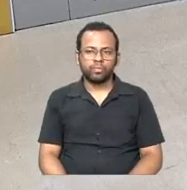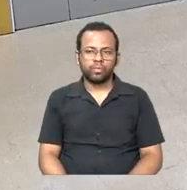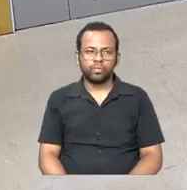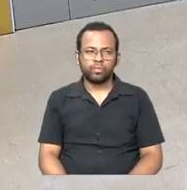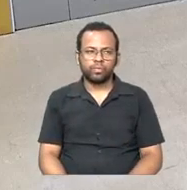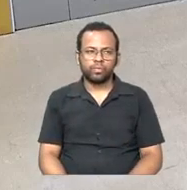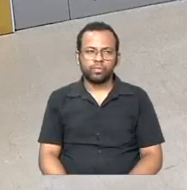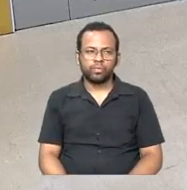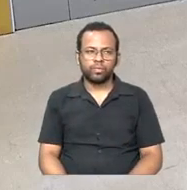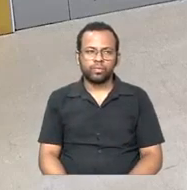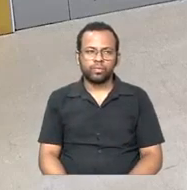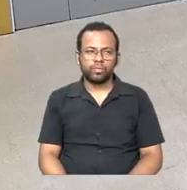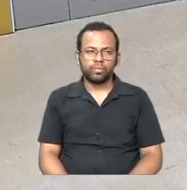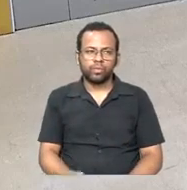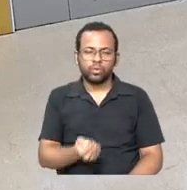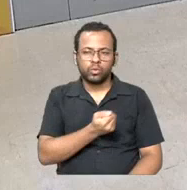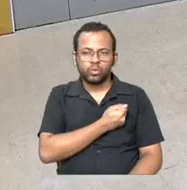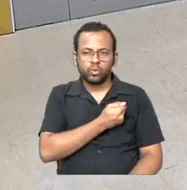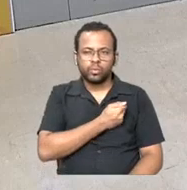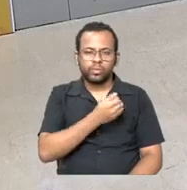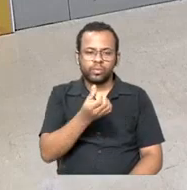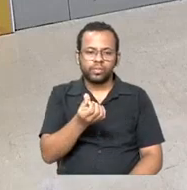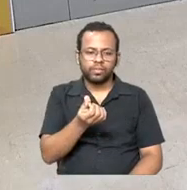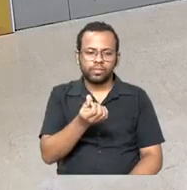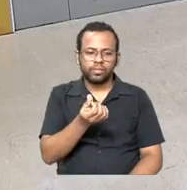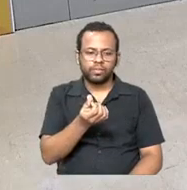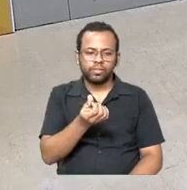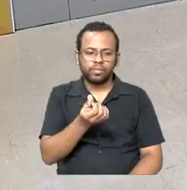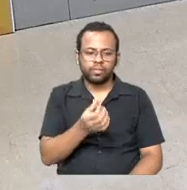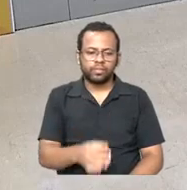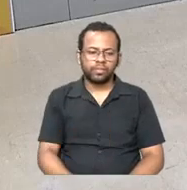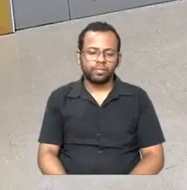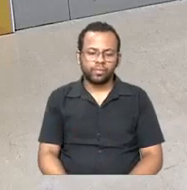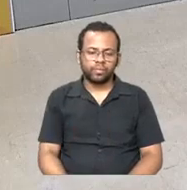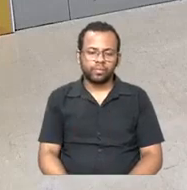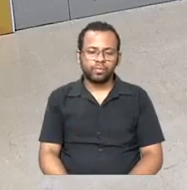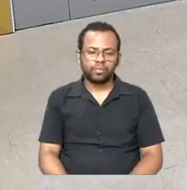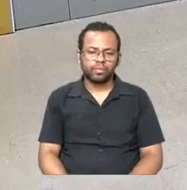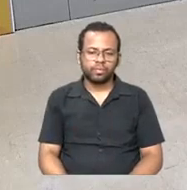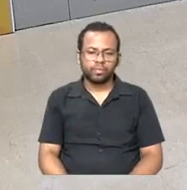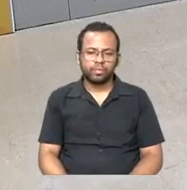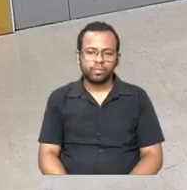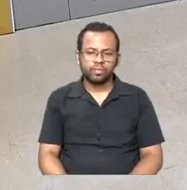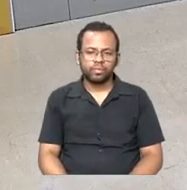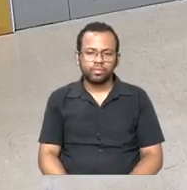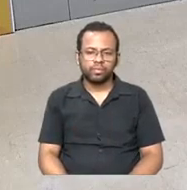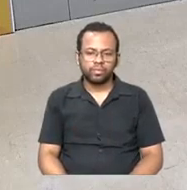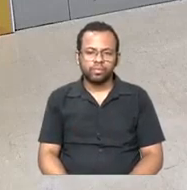depois o oito sobe a bola de número 6 meia dúzia seis seis